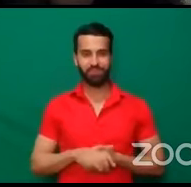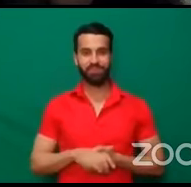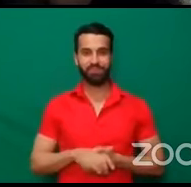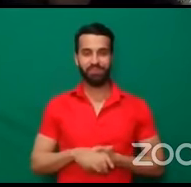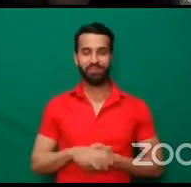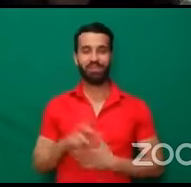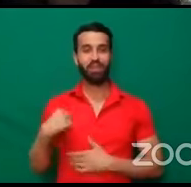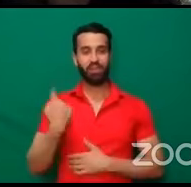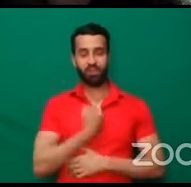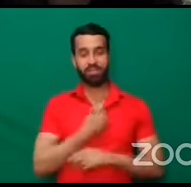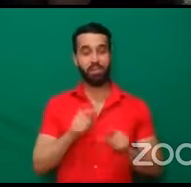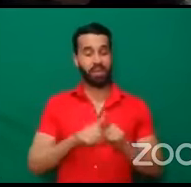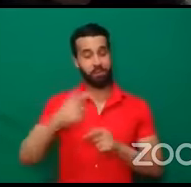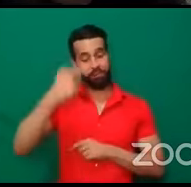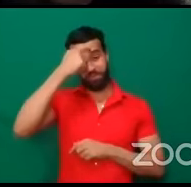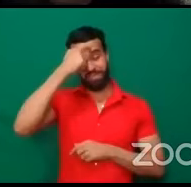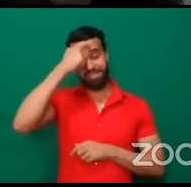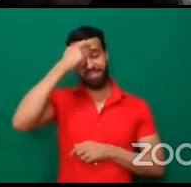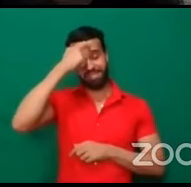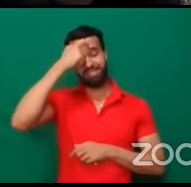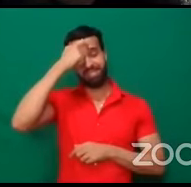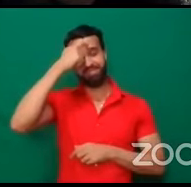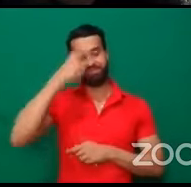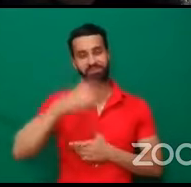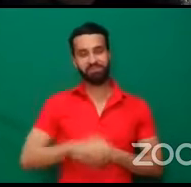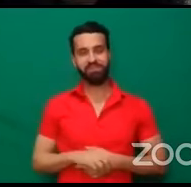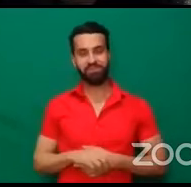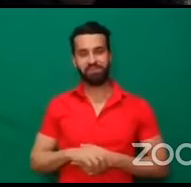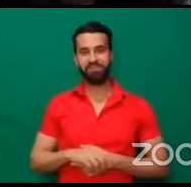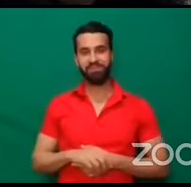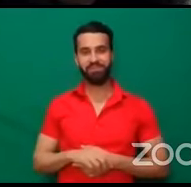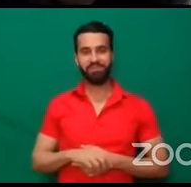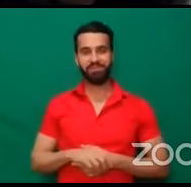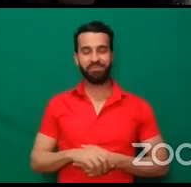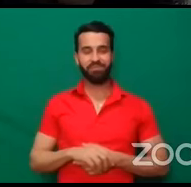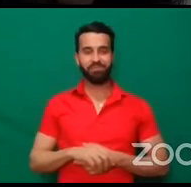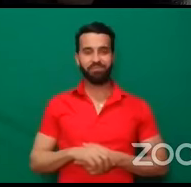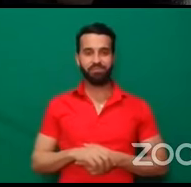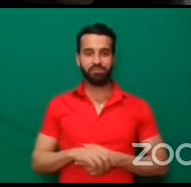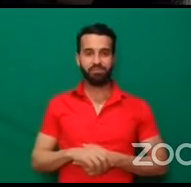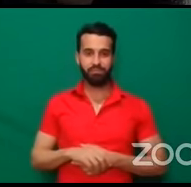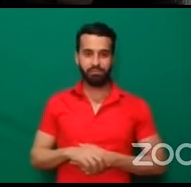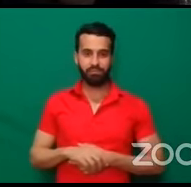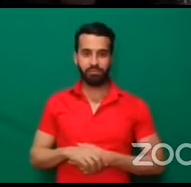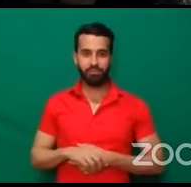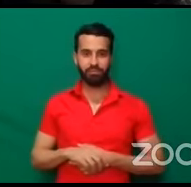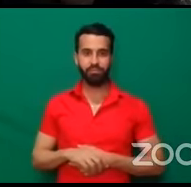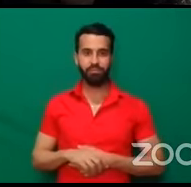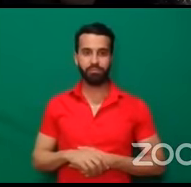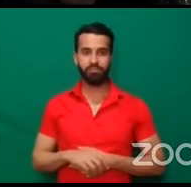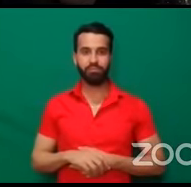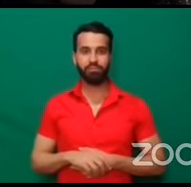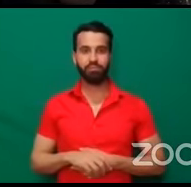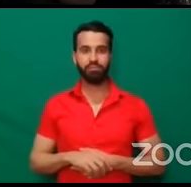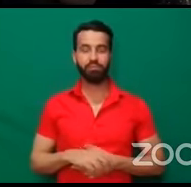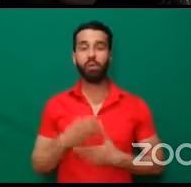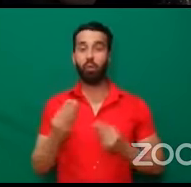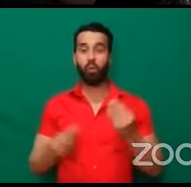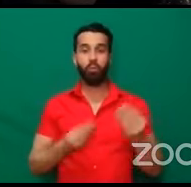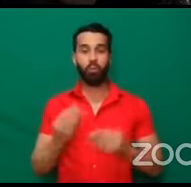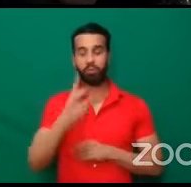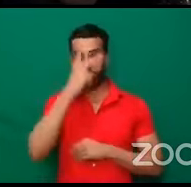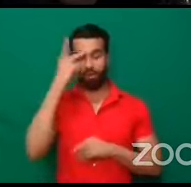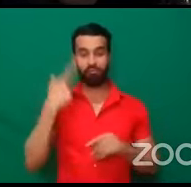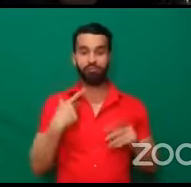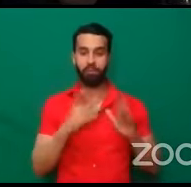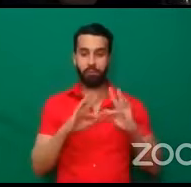acaba ficando na cabeça tudo isso. E como é que foi, assim, o pessoal gostou da família, os amigos,